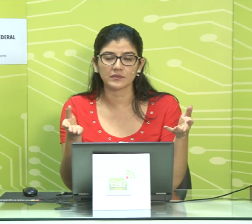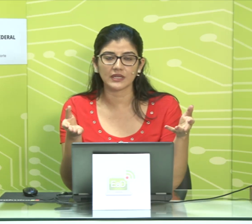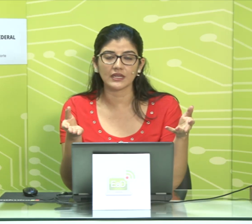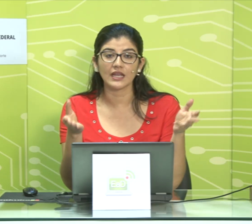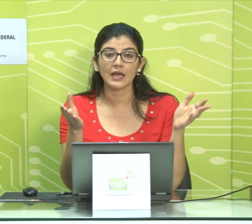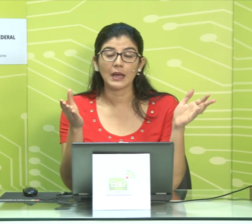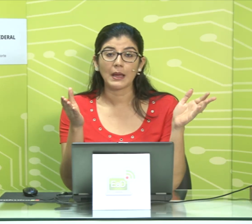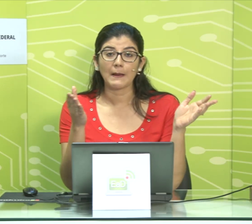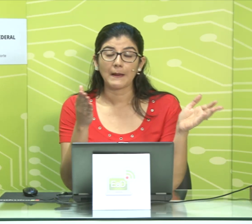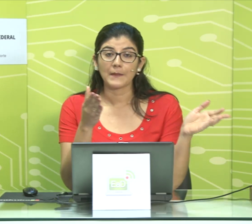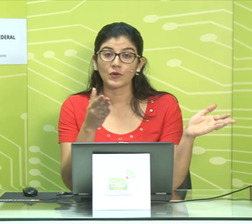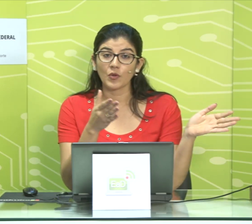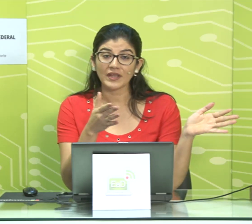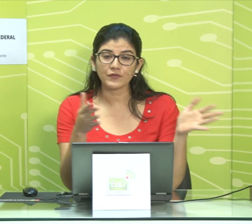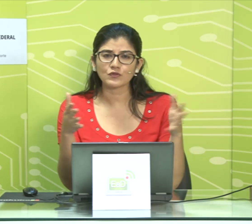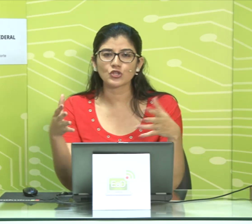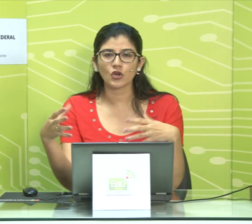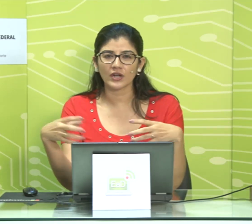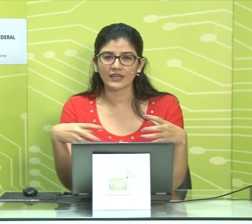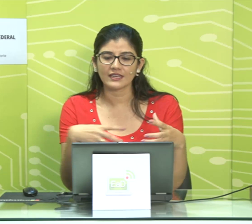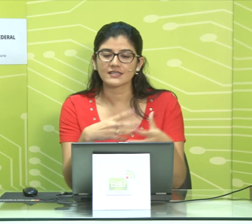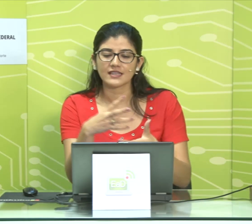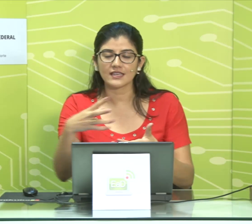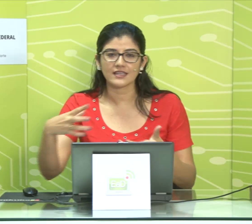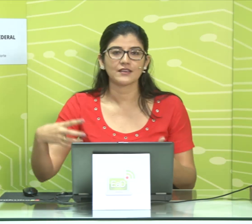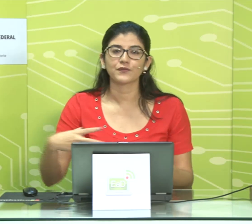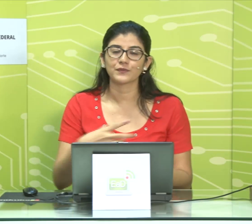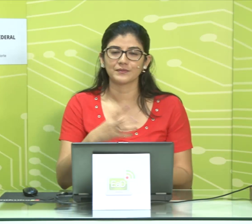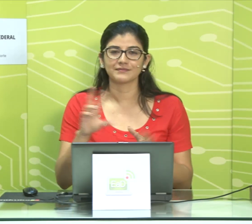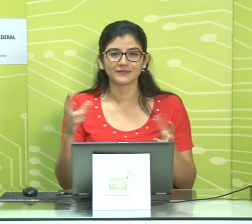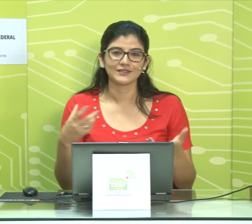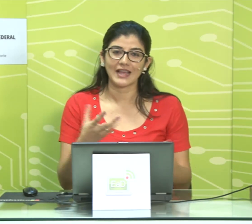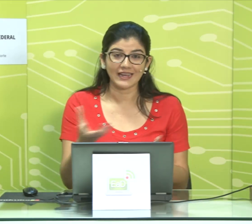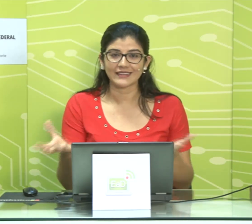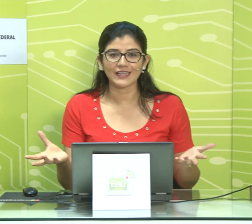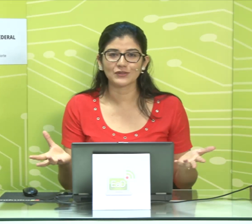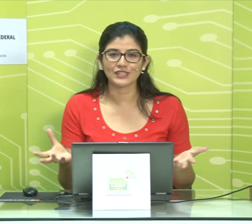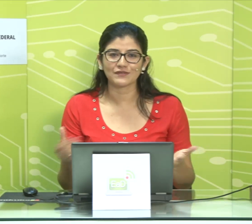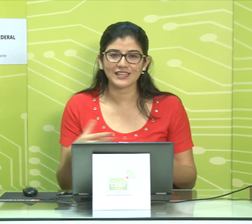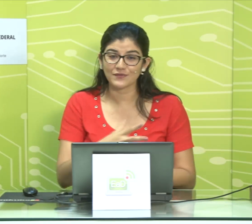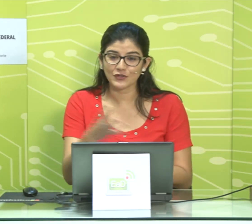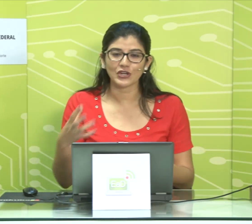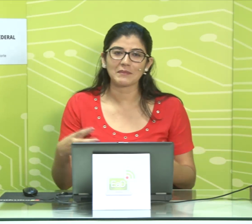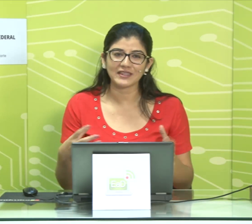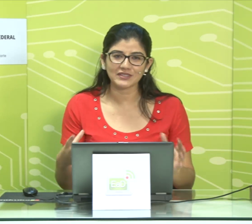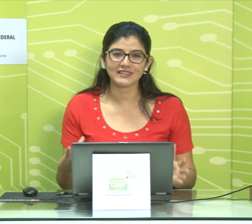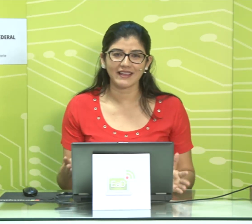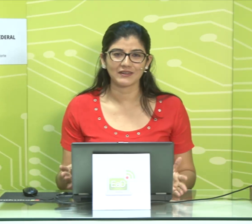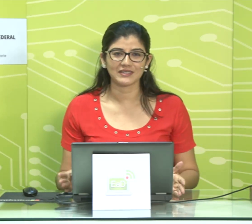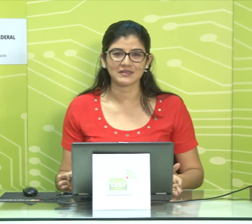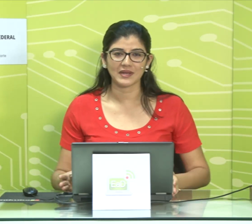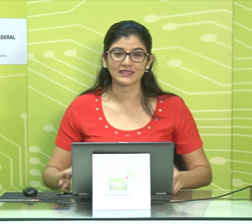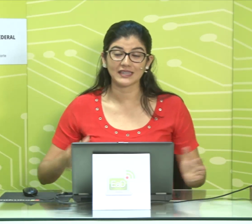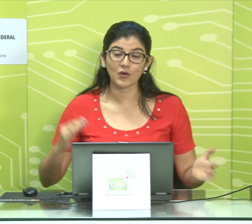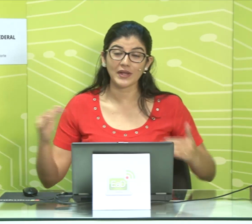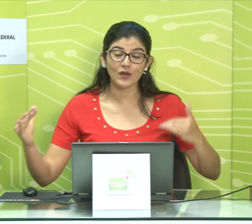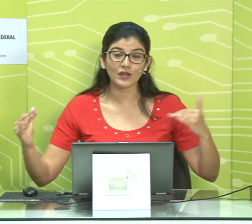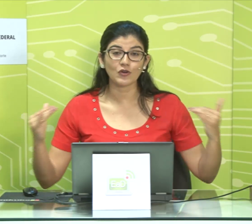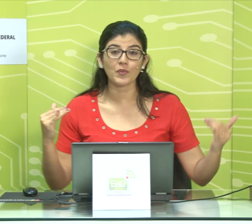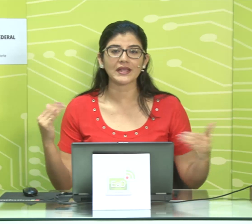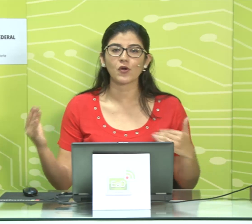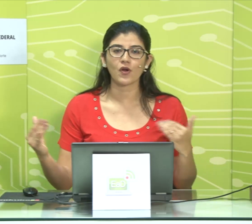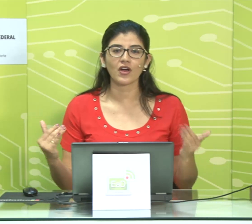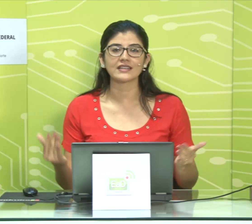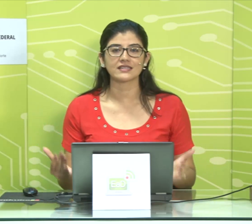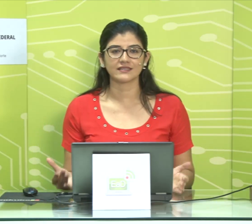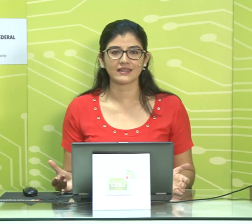acessível também, como é que funciona esse, até redundante falar, esse funcionamento interno dessa máquina, né?